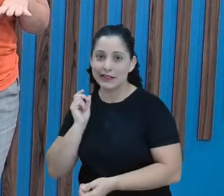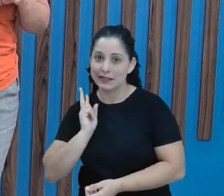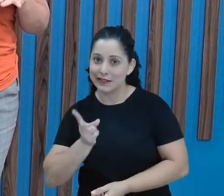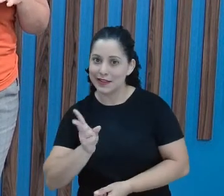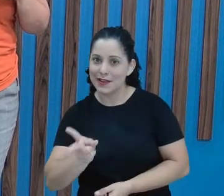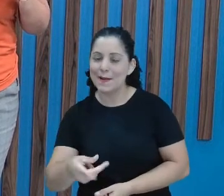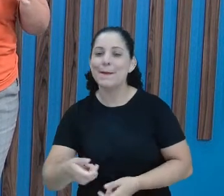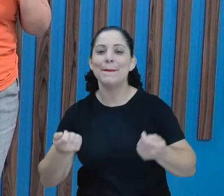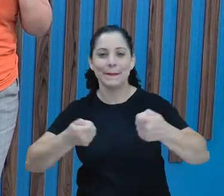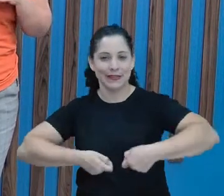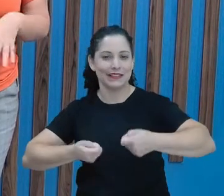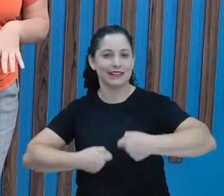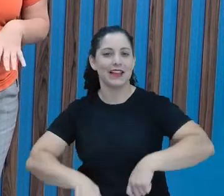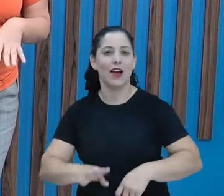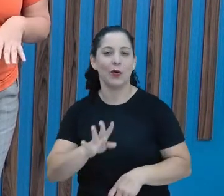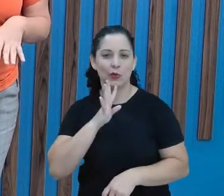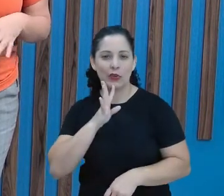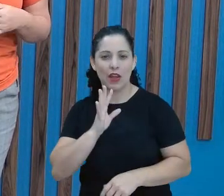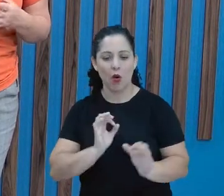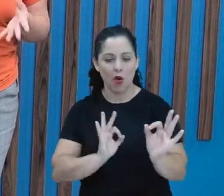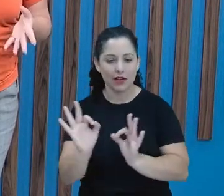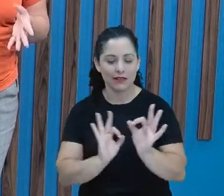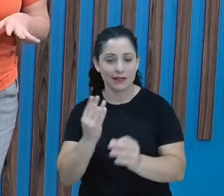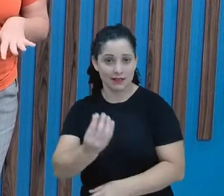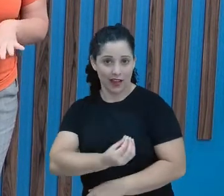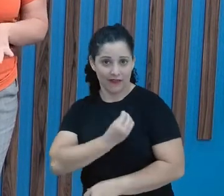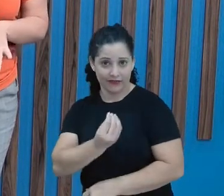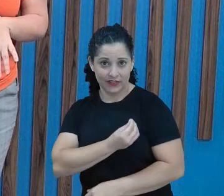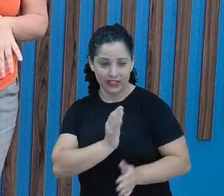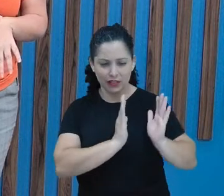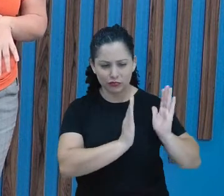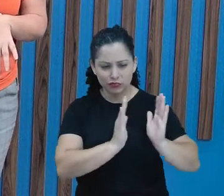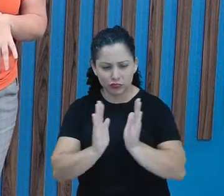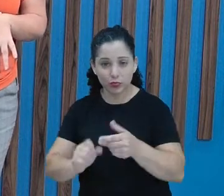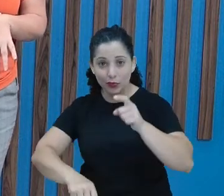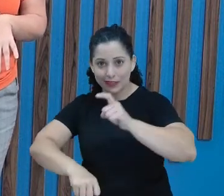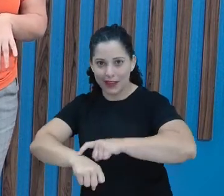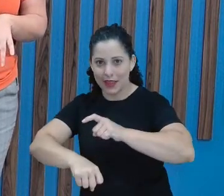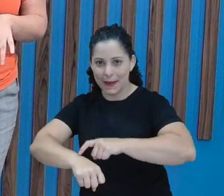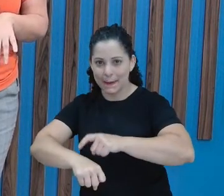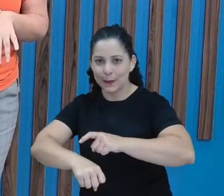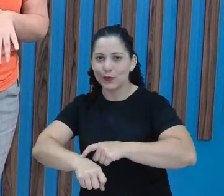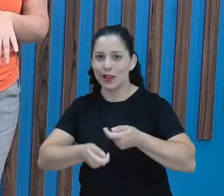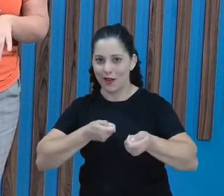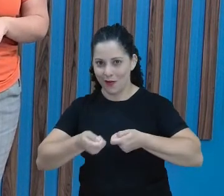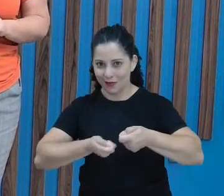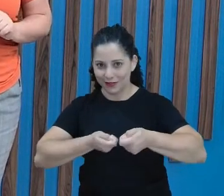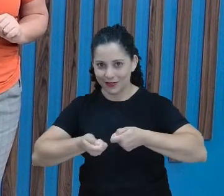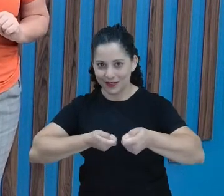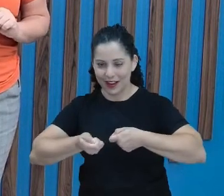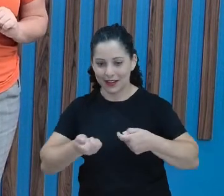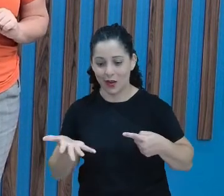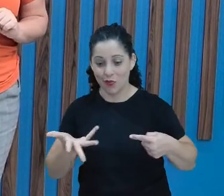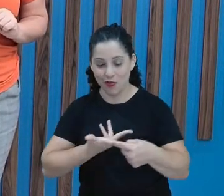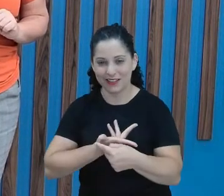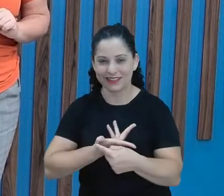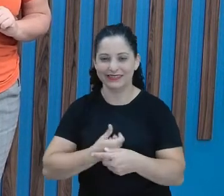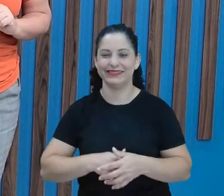aí, basear a sua vida, a sua rotina, o seu dia a dia, através do tempo, da duração do tempo e da contagem do